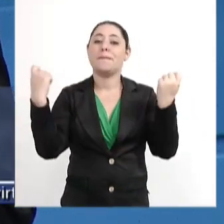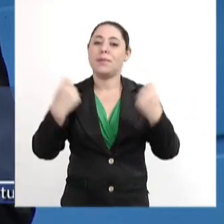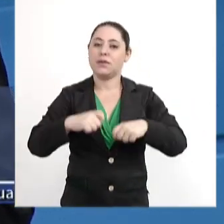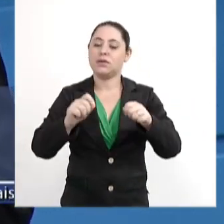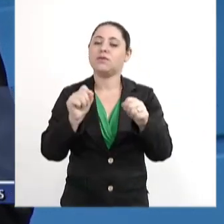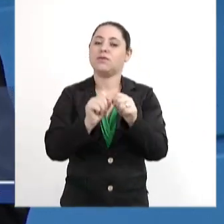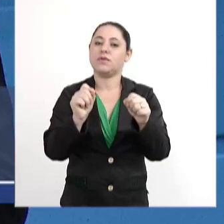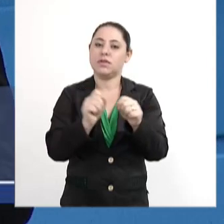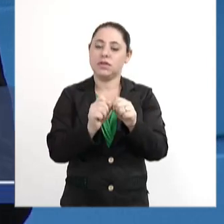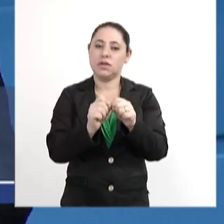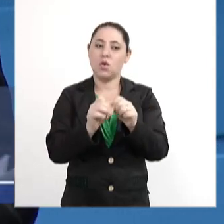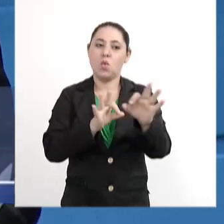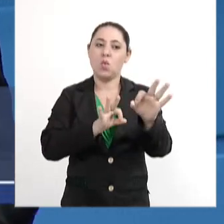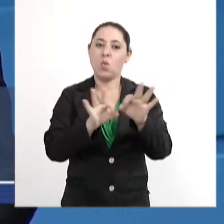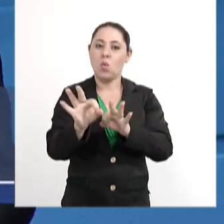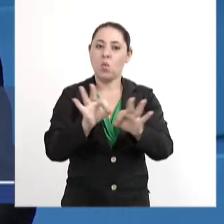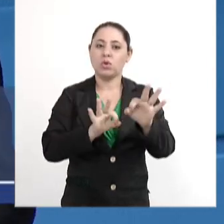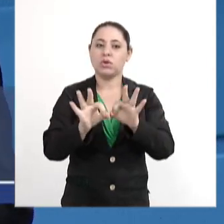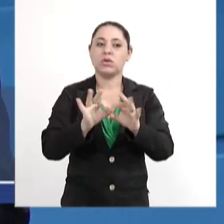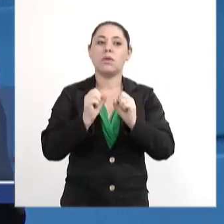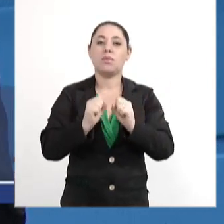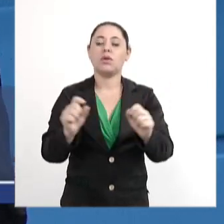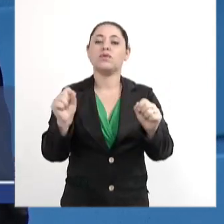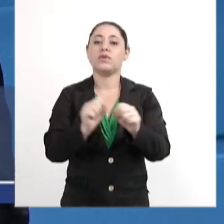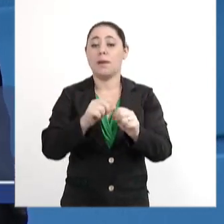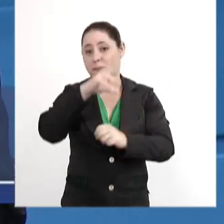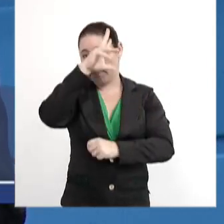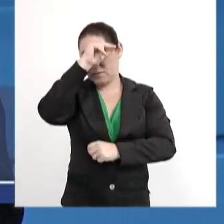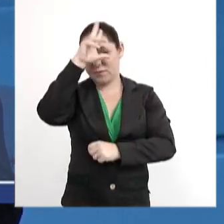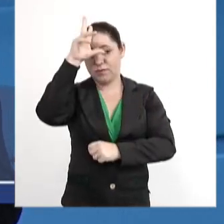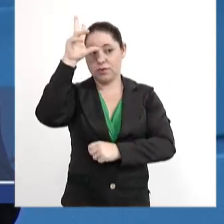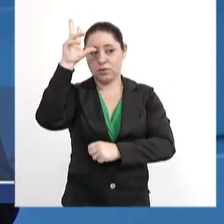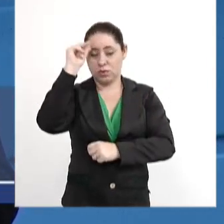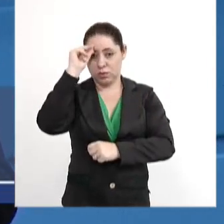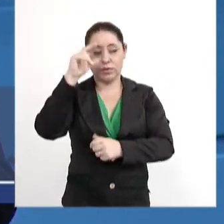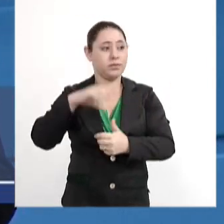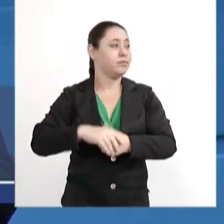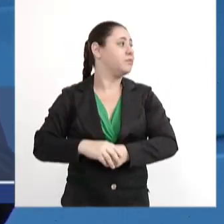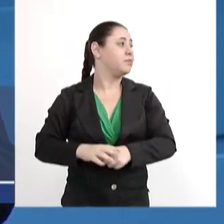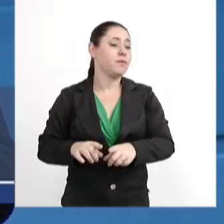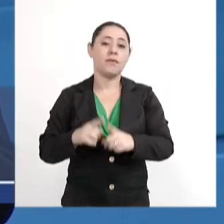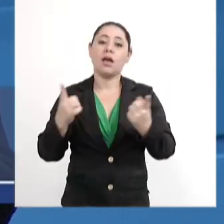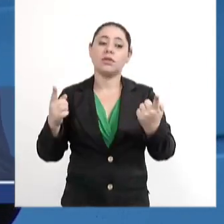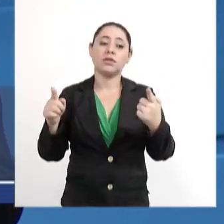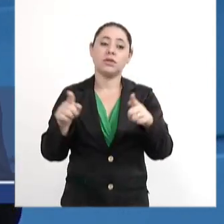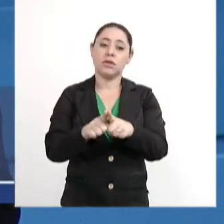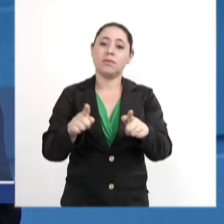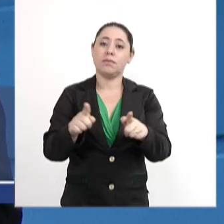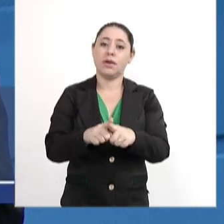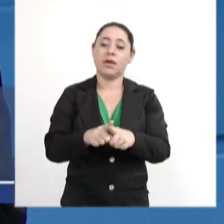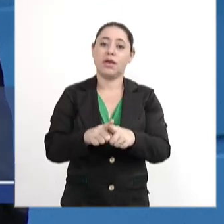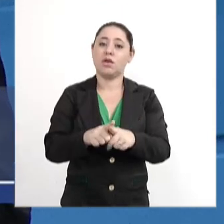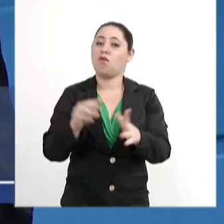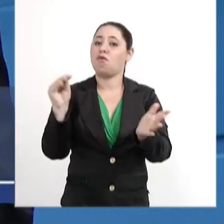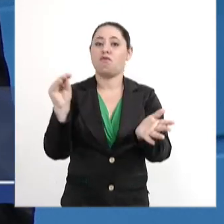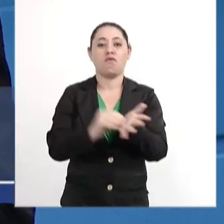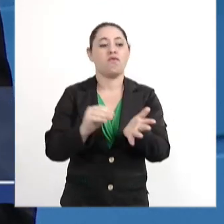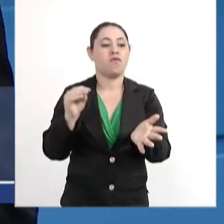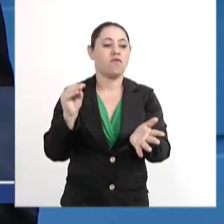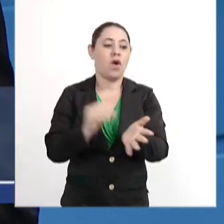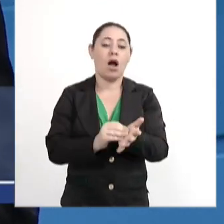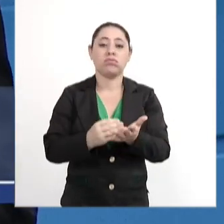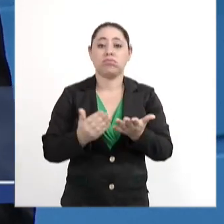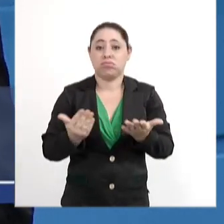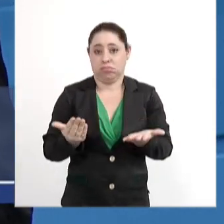essa intervenção, que, claro, poderia ser feita pela prefeitura, mas, diante da falta de condições para